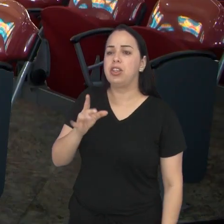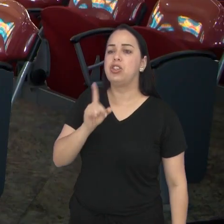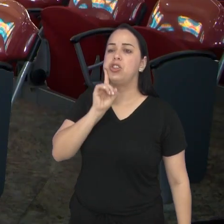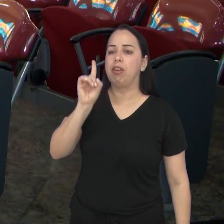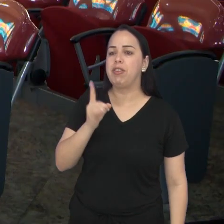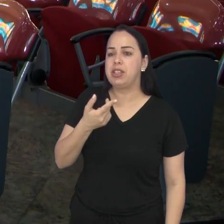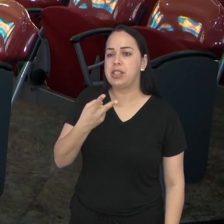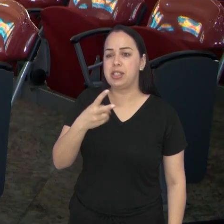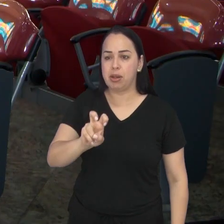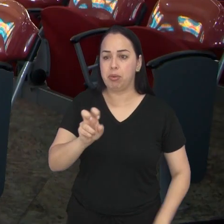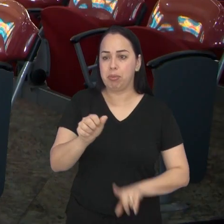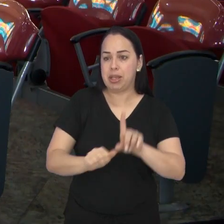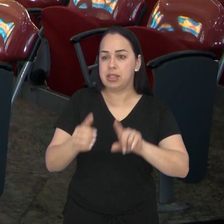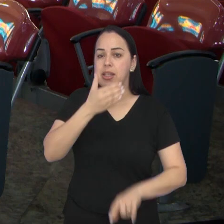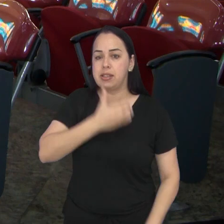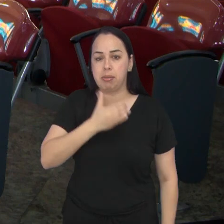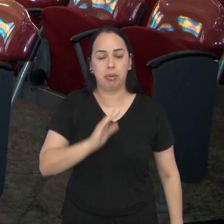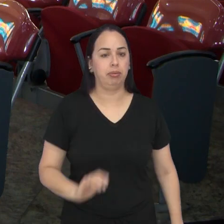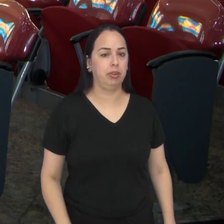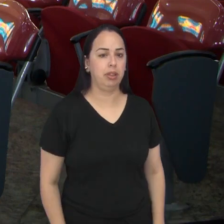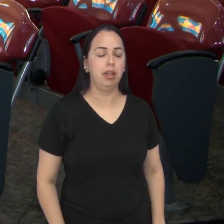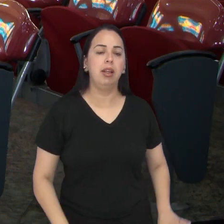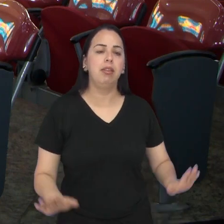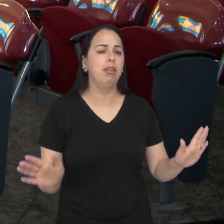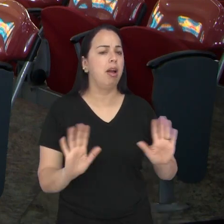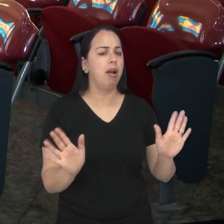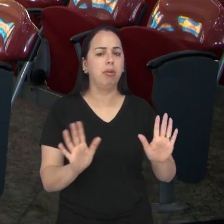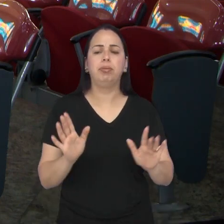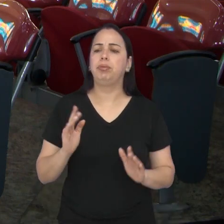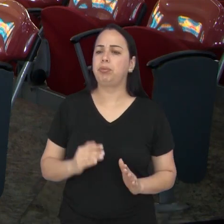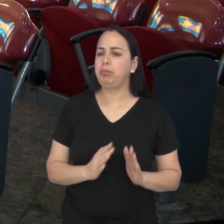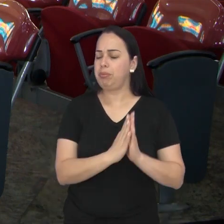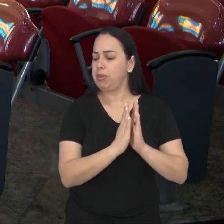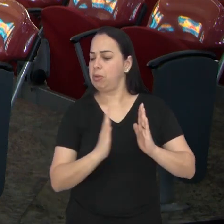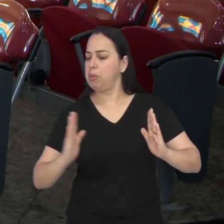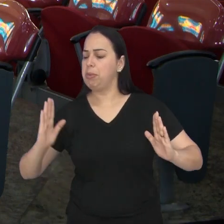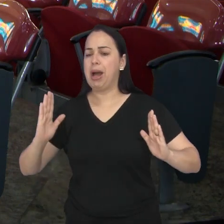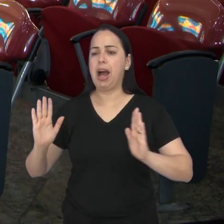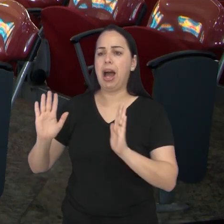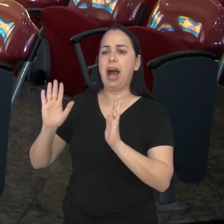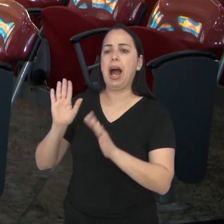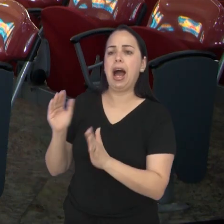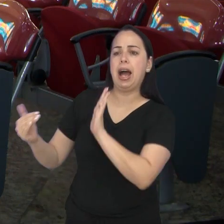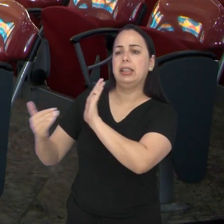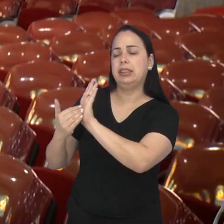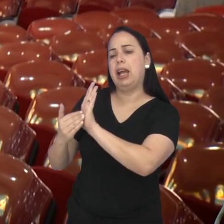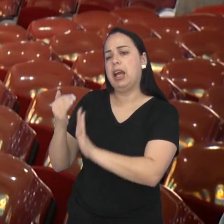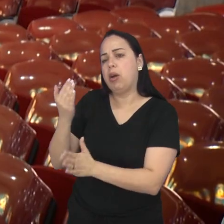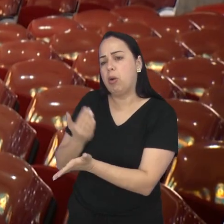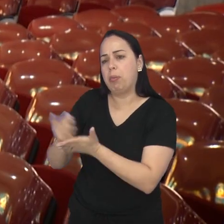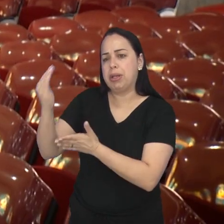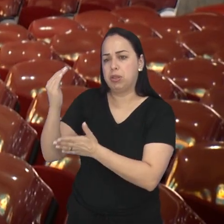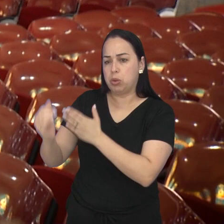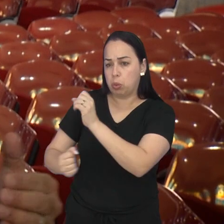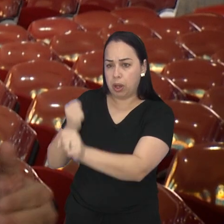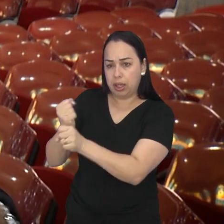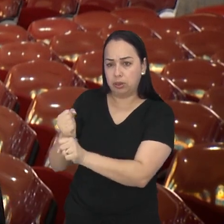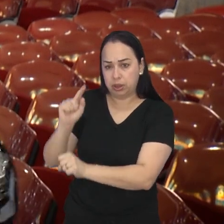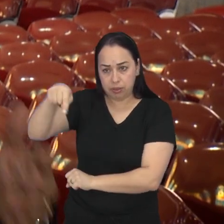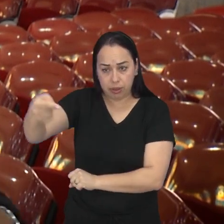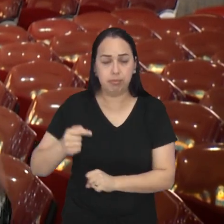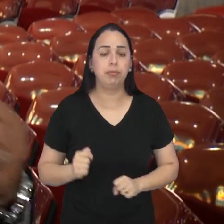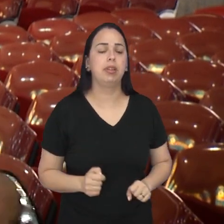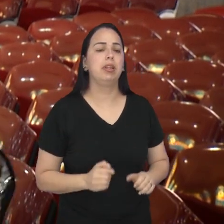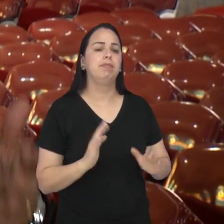25 de dezembro também, né? Não. Acaba pegando todo esse período até o comecinho do ano? Eu diria até que vai